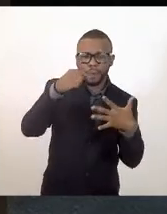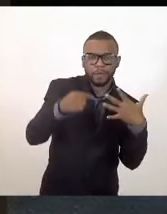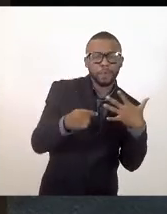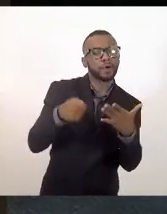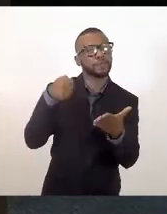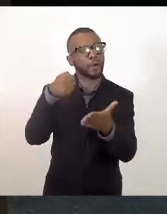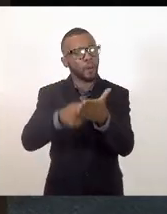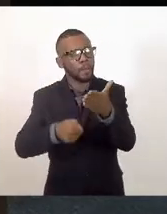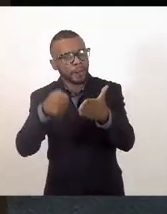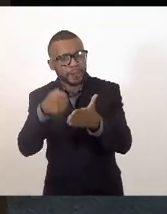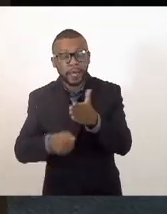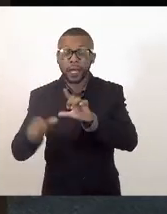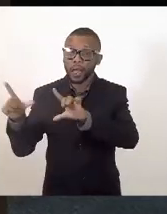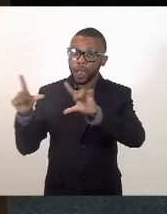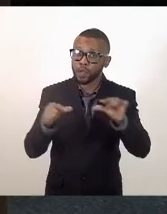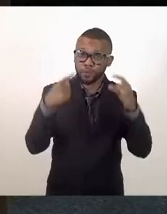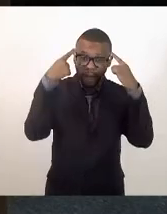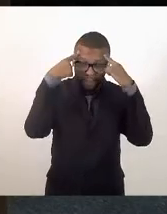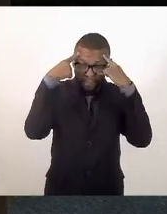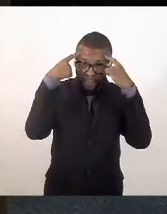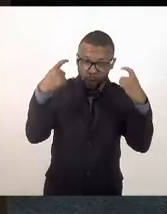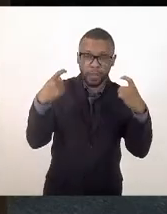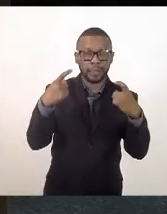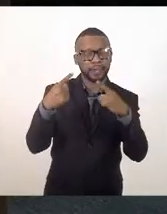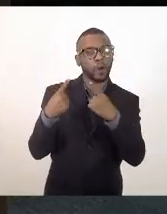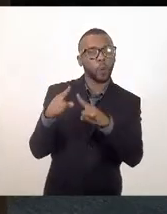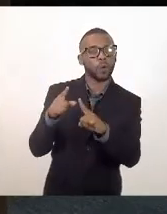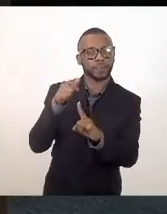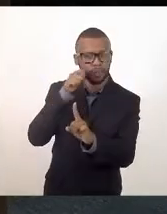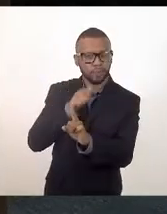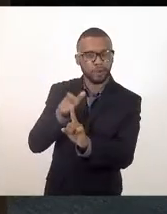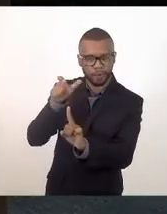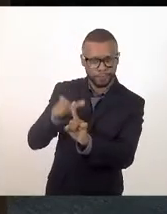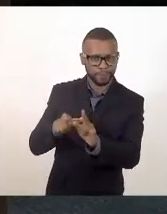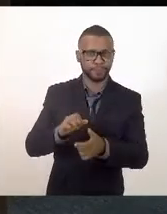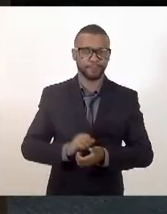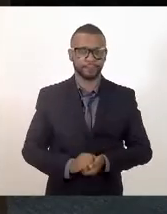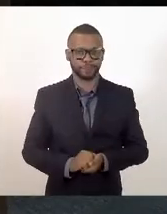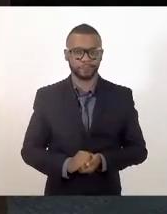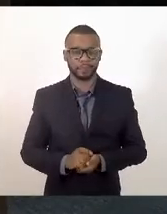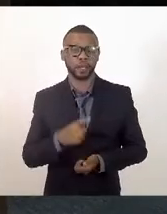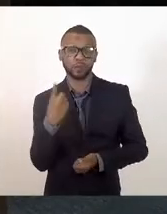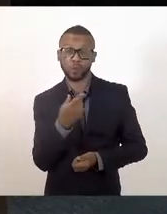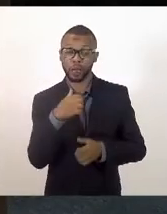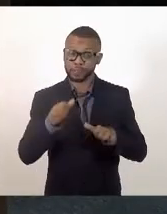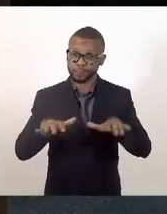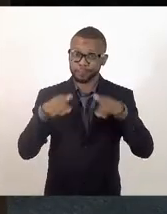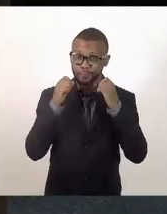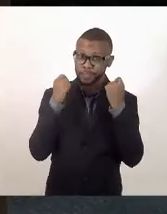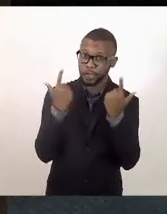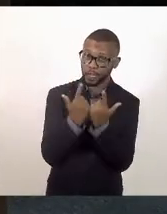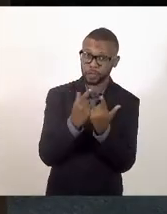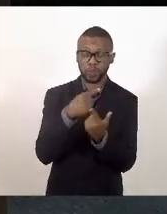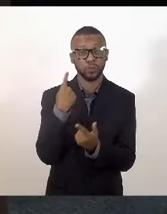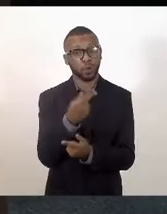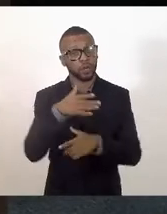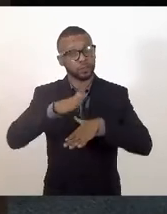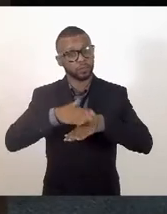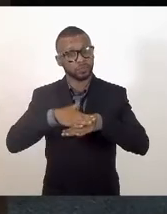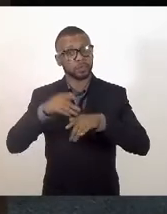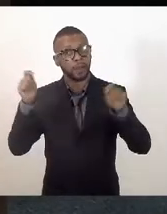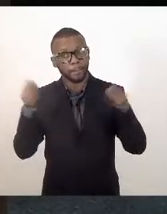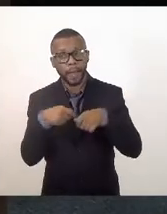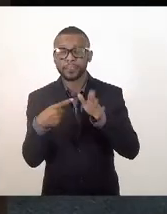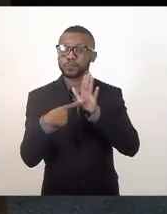e combater a violência contra a mulher. Então, que nós aqui nesse Parlamento sejamos capazes não apenas de apresentar